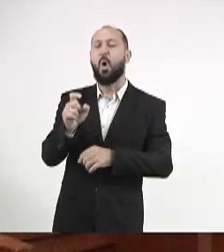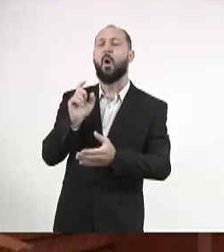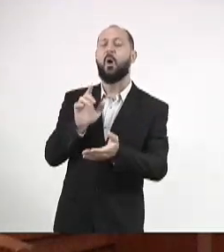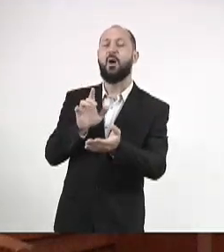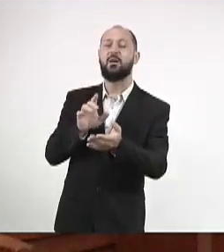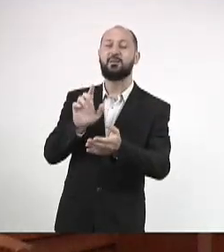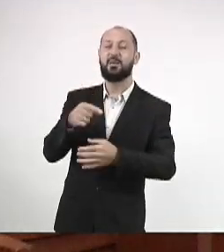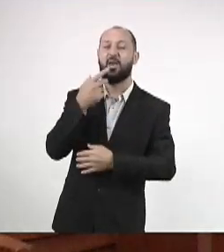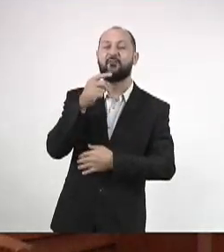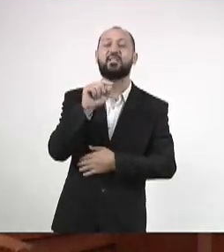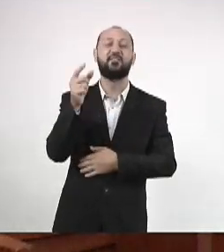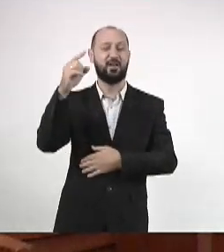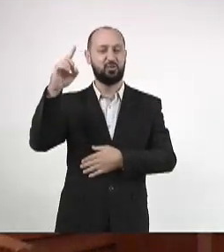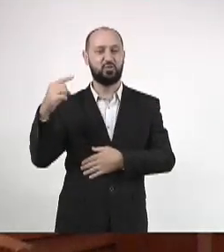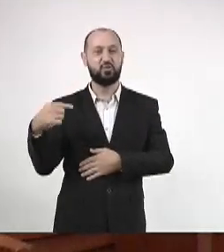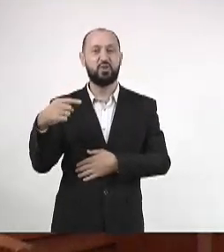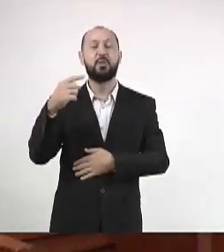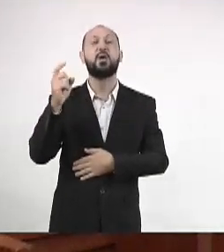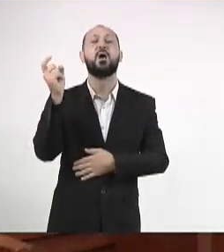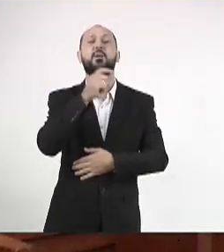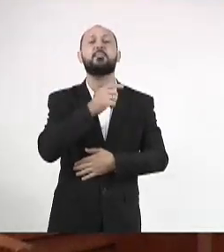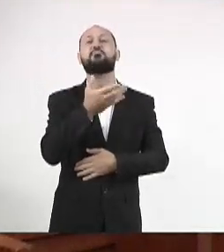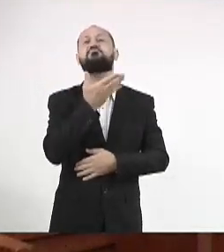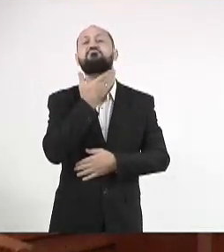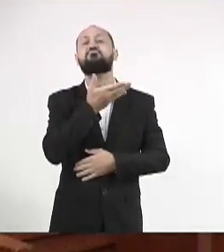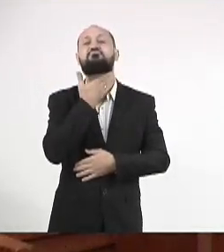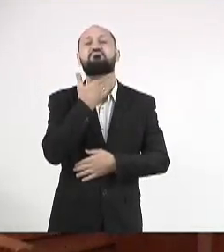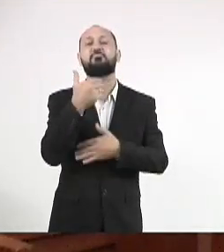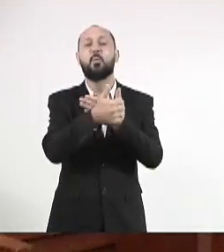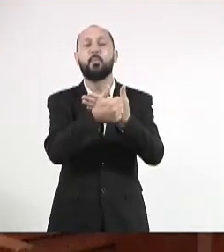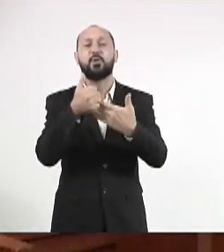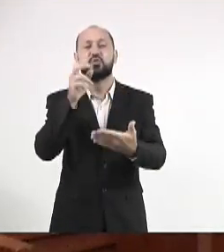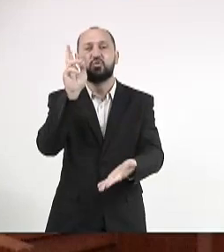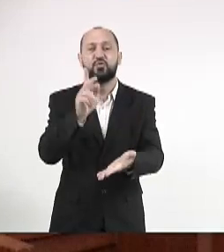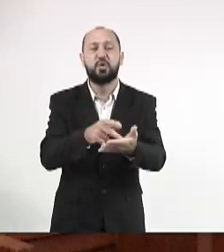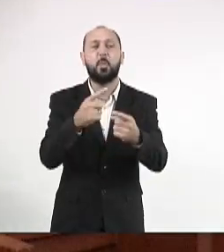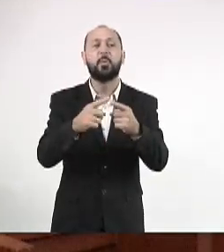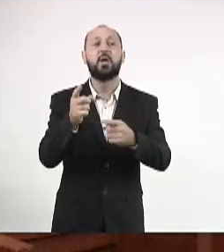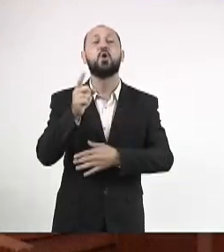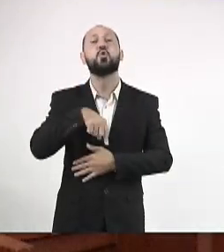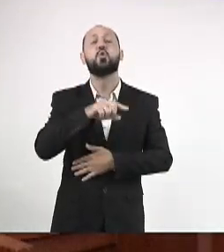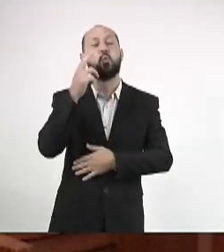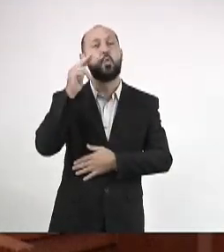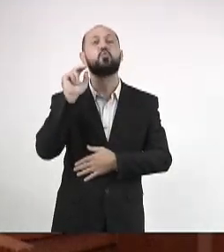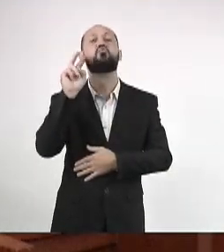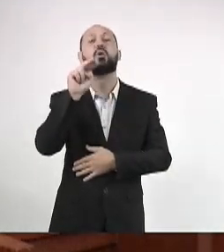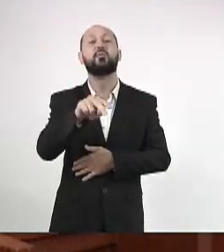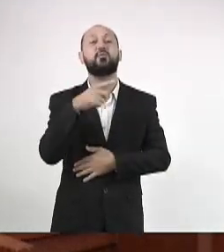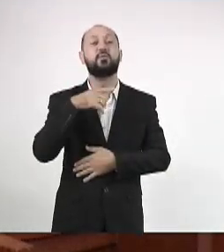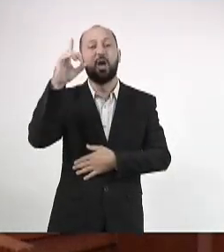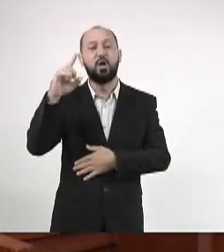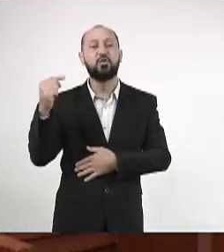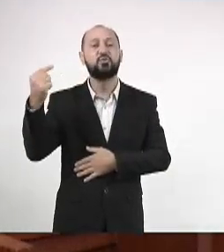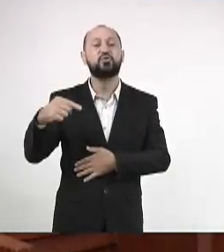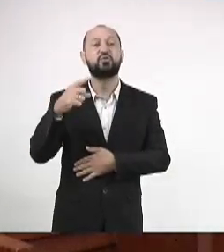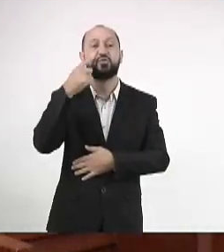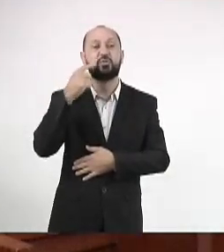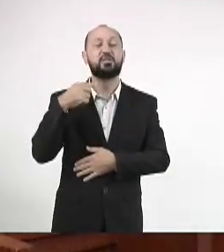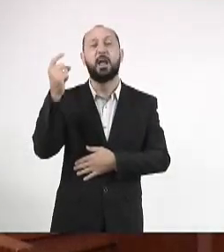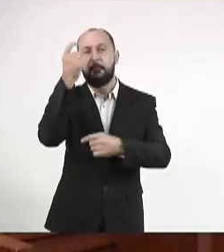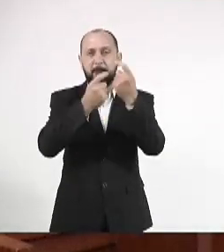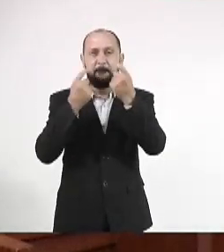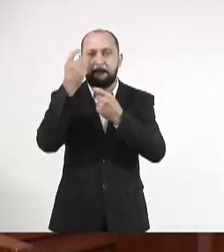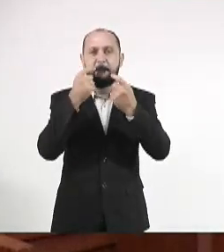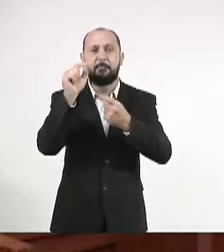a extrema-direita faz, não. Isso é tudo pauta moralista, realmente. Porque nós nunca vimos a direita ou a extrema-direita